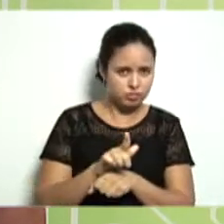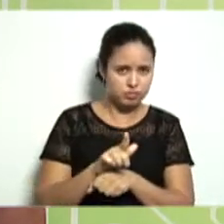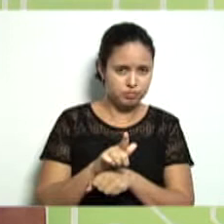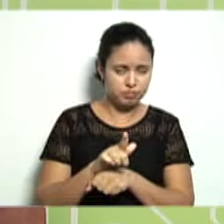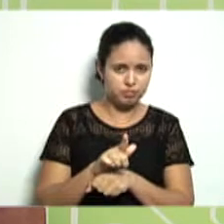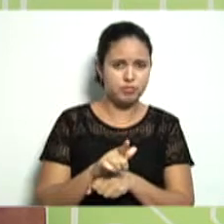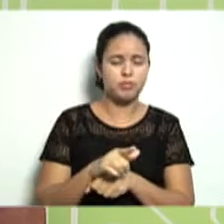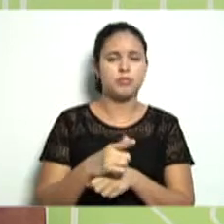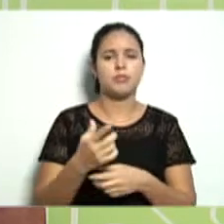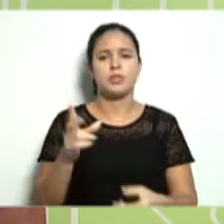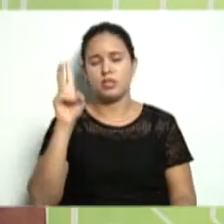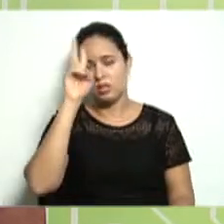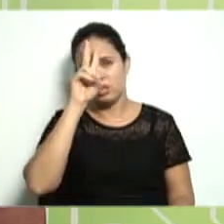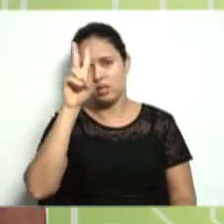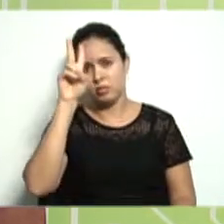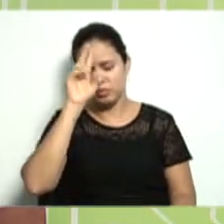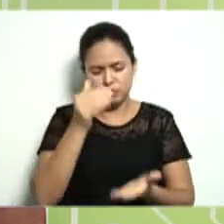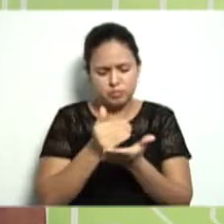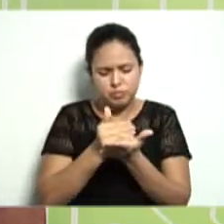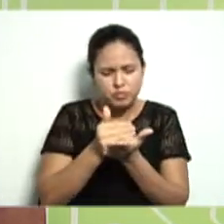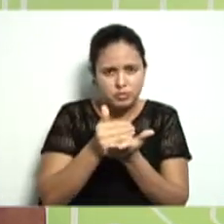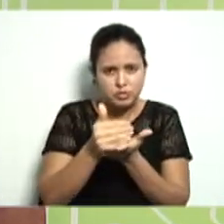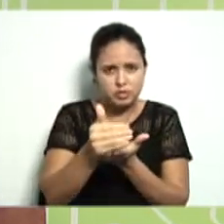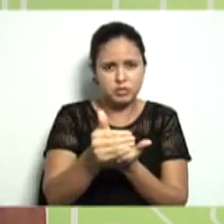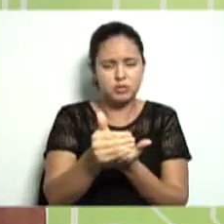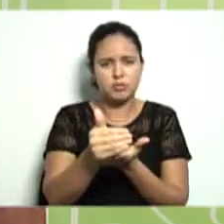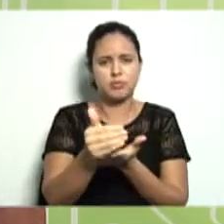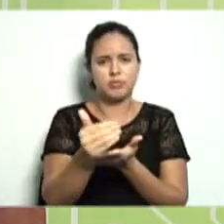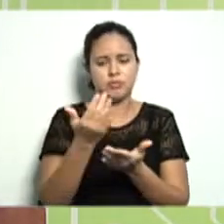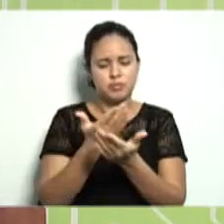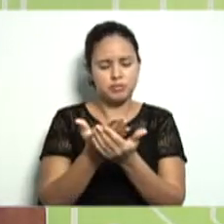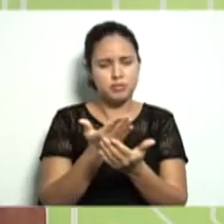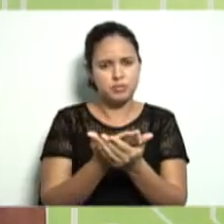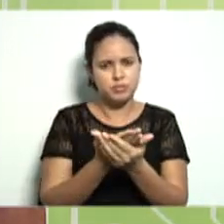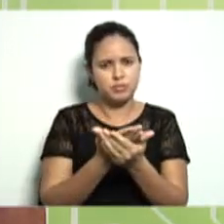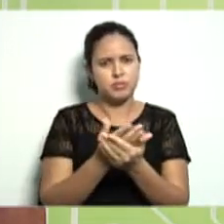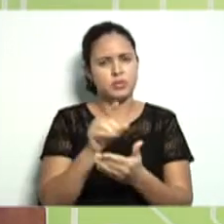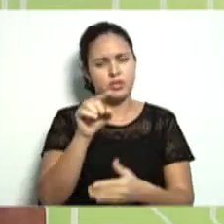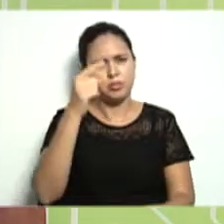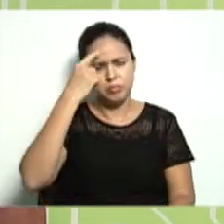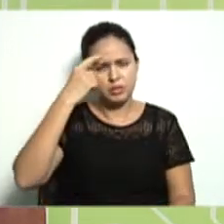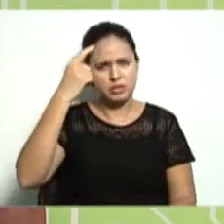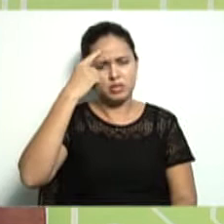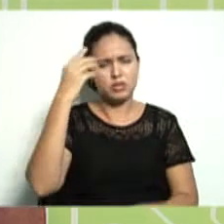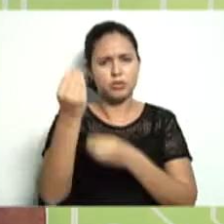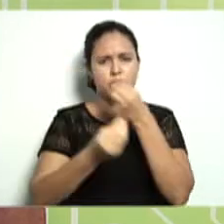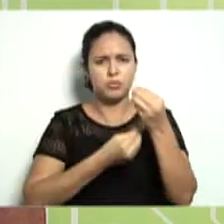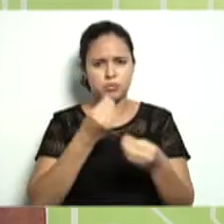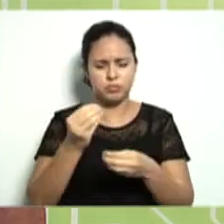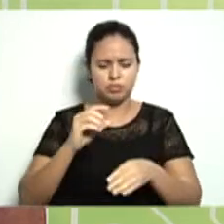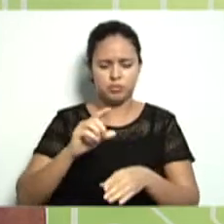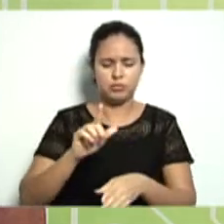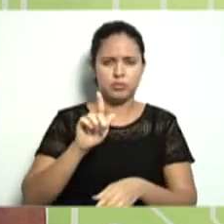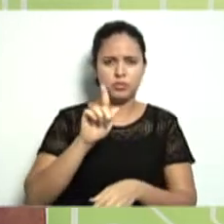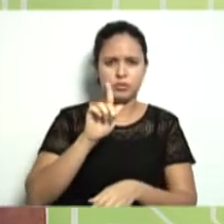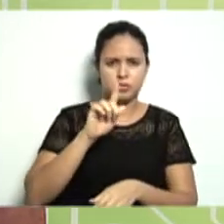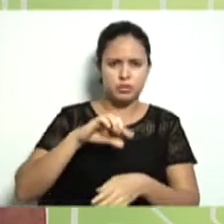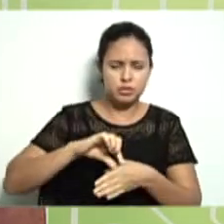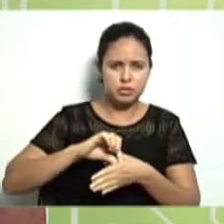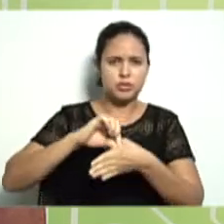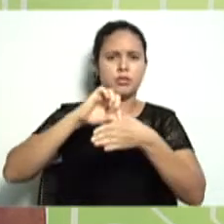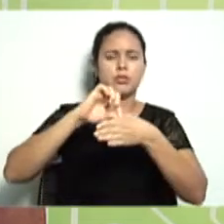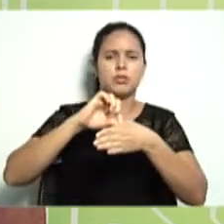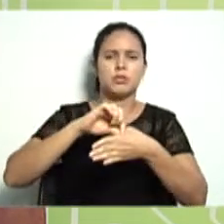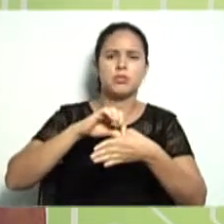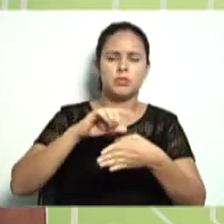nossa aula a gente desafiou você a pensar como um líder, como um gestor, como alguém que vai liderar e vai tomar